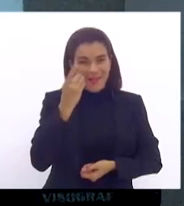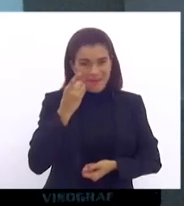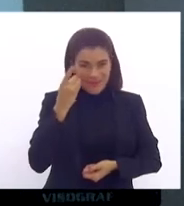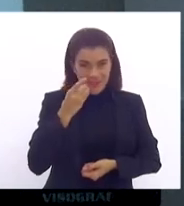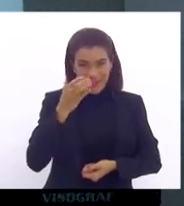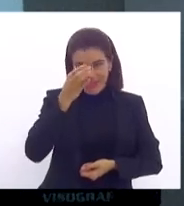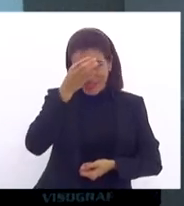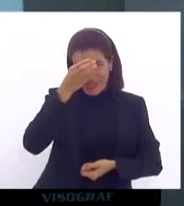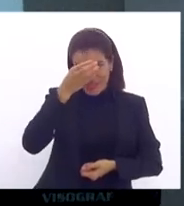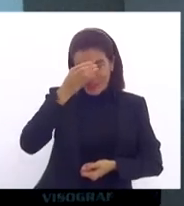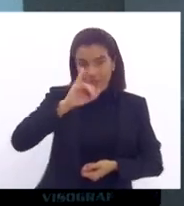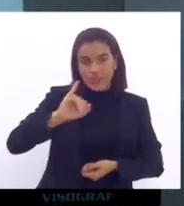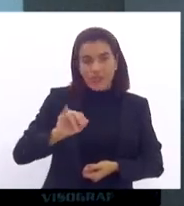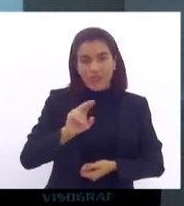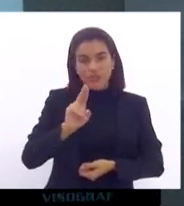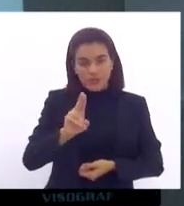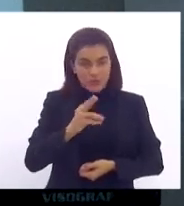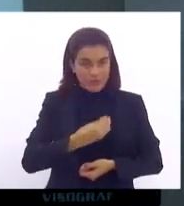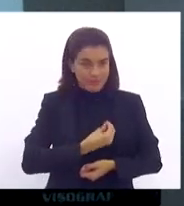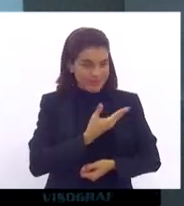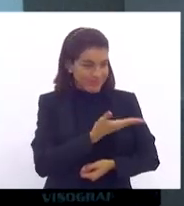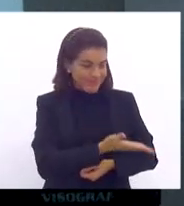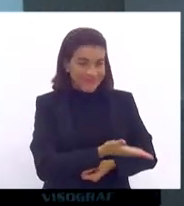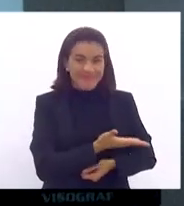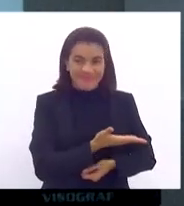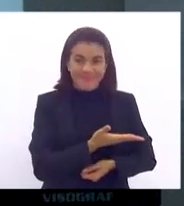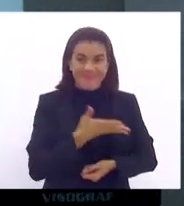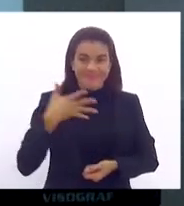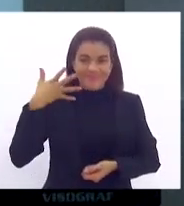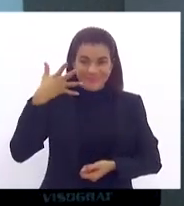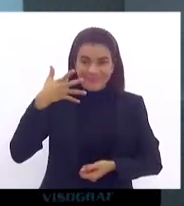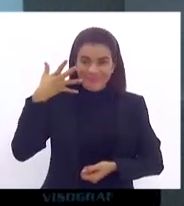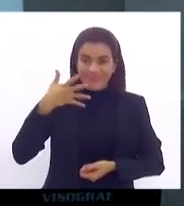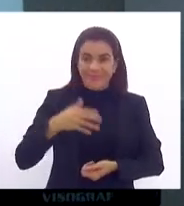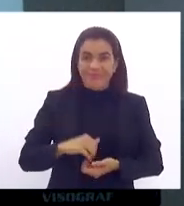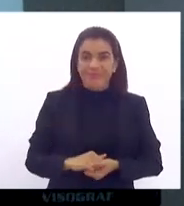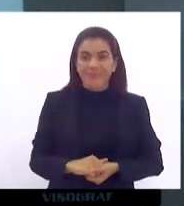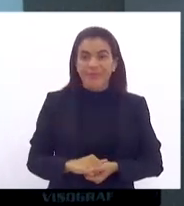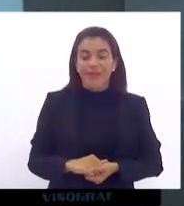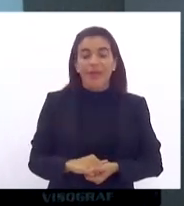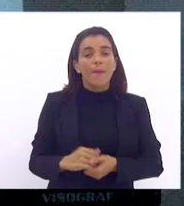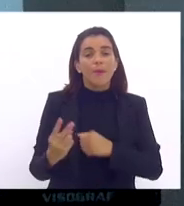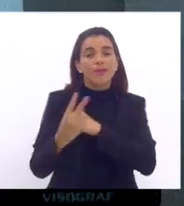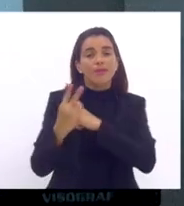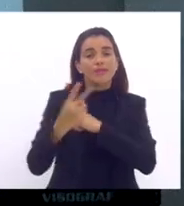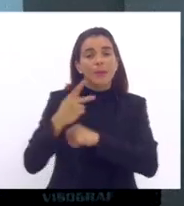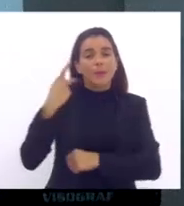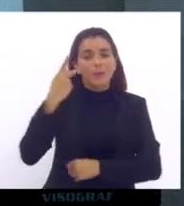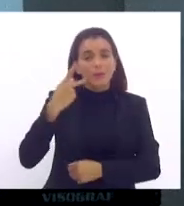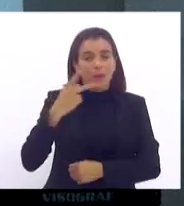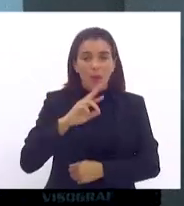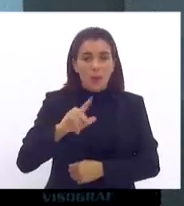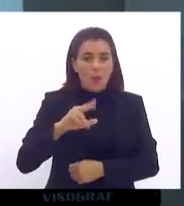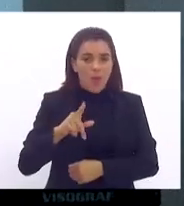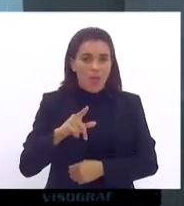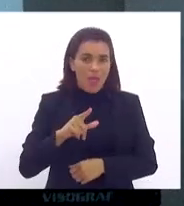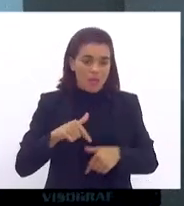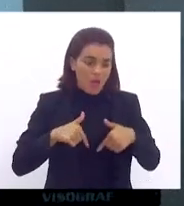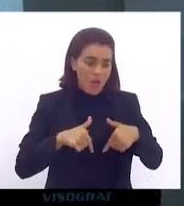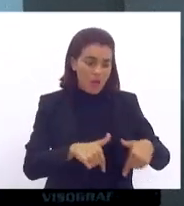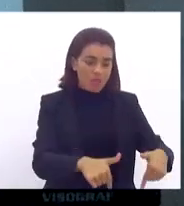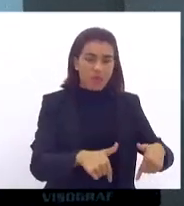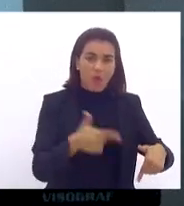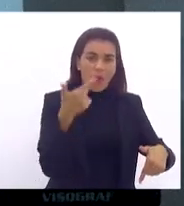eh tizu que tava aqui há pouco tempo né Eh o mandado parlamentar ninguém tá defendendo aqui que seja para prática de